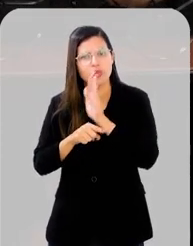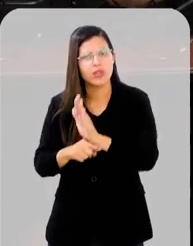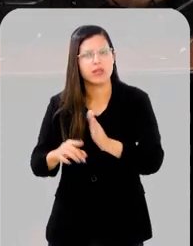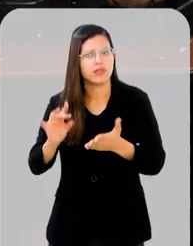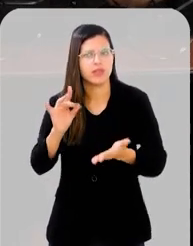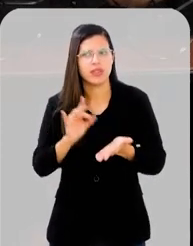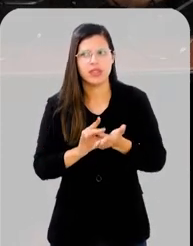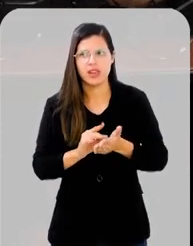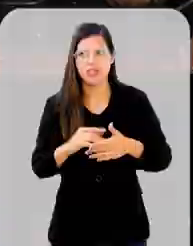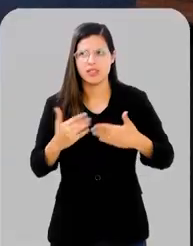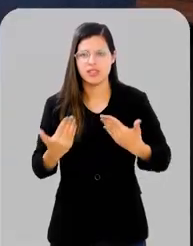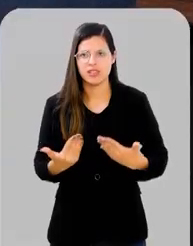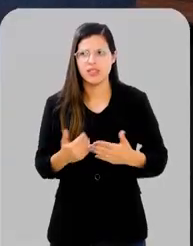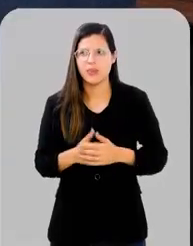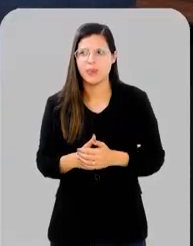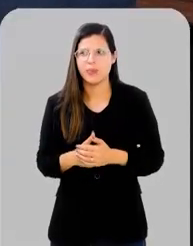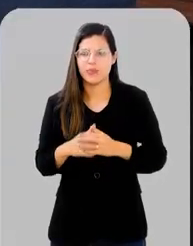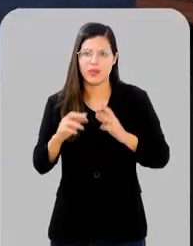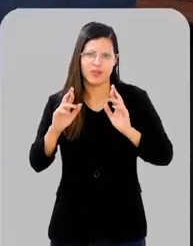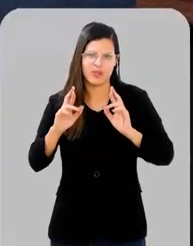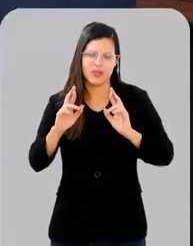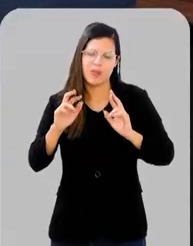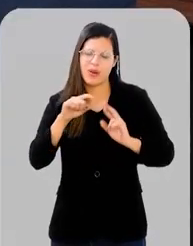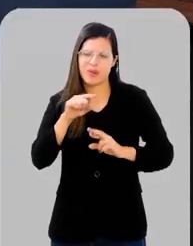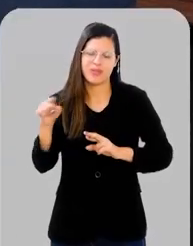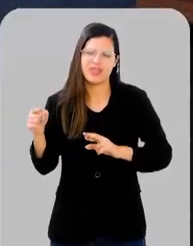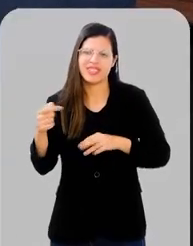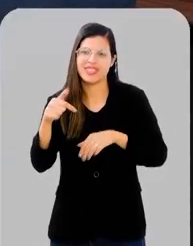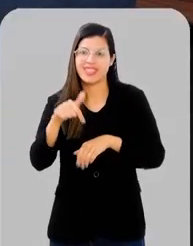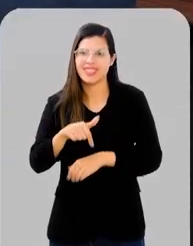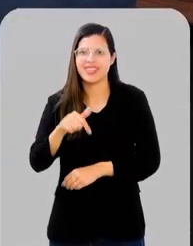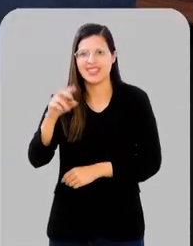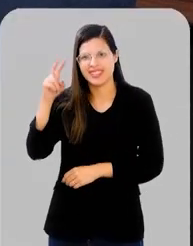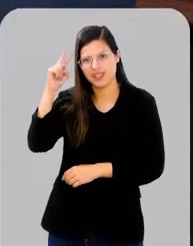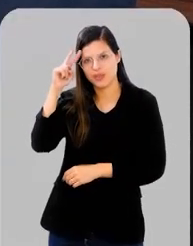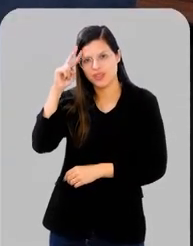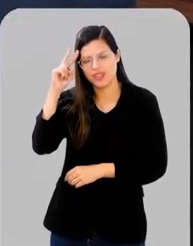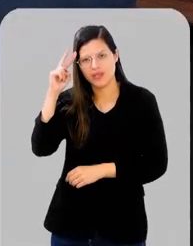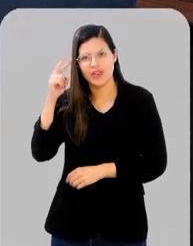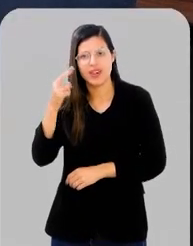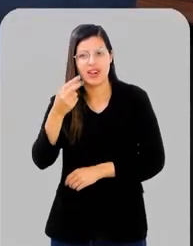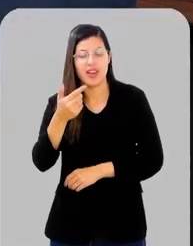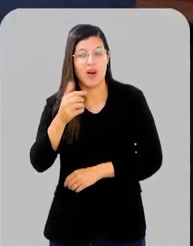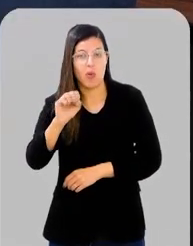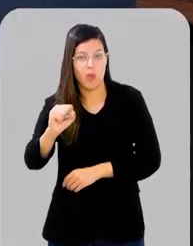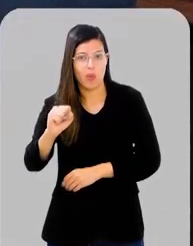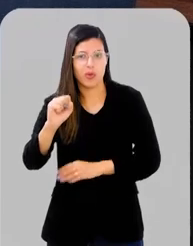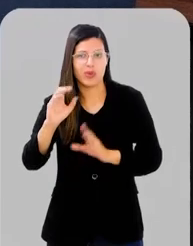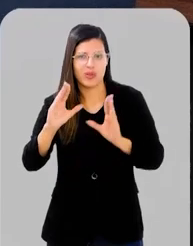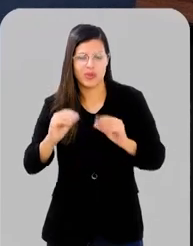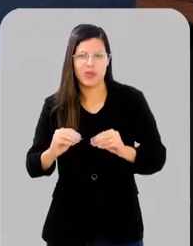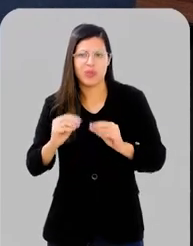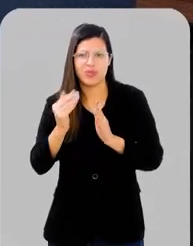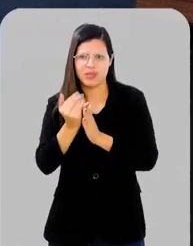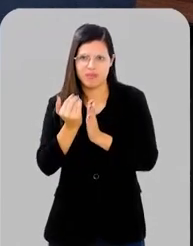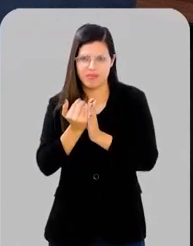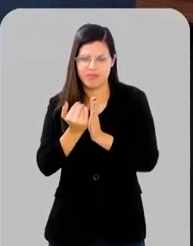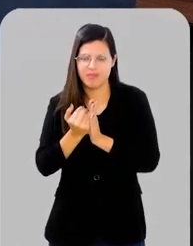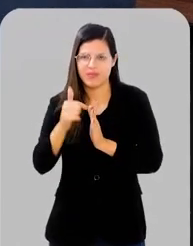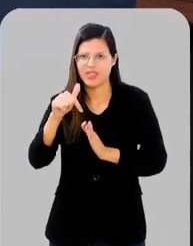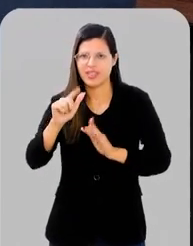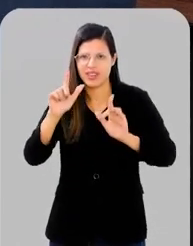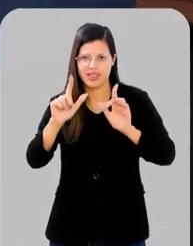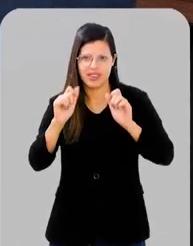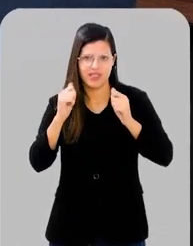ajudar de verdade bem e eu espero vocês aqui toda segunda-feira às 20 horas programa